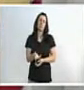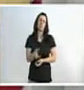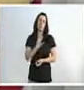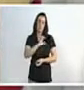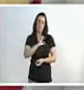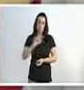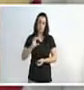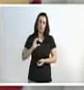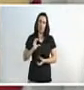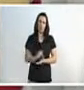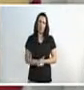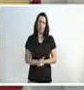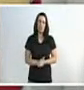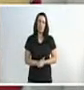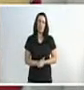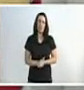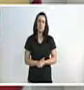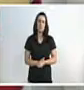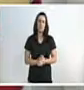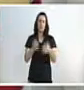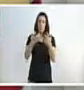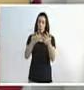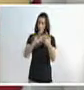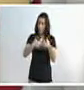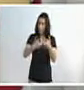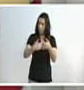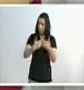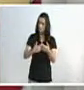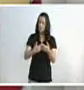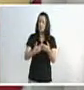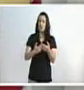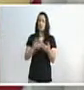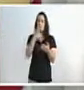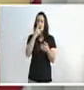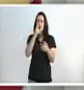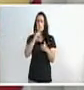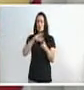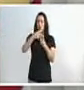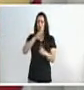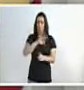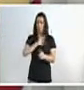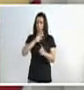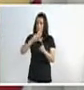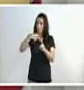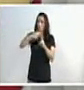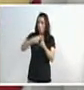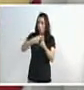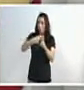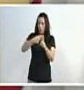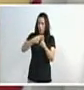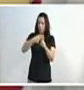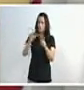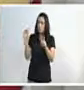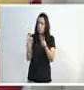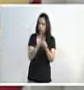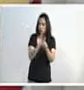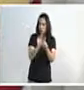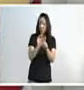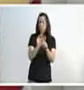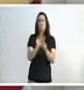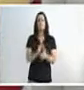todos, a tal função por gratificação, por representação. A gratificação por